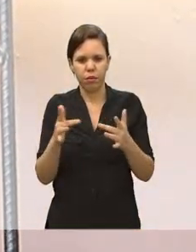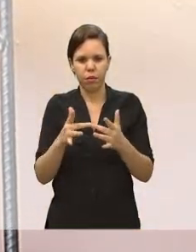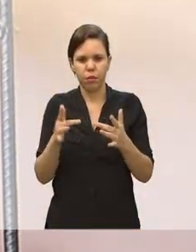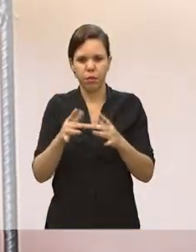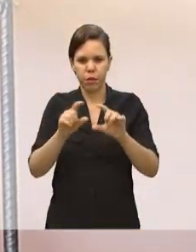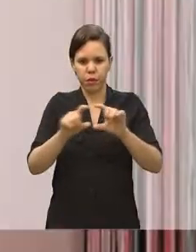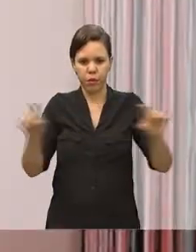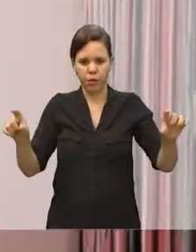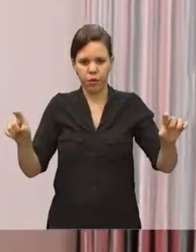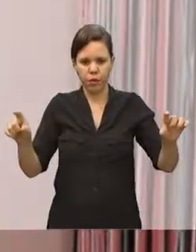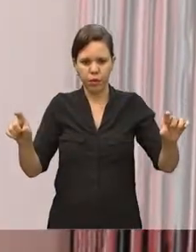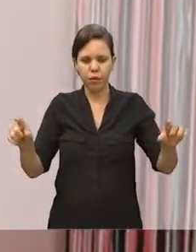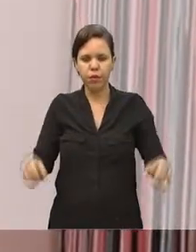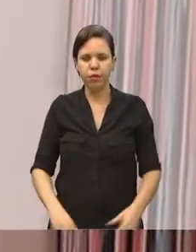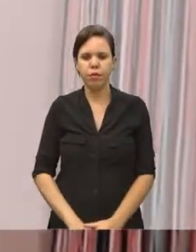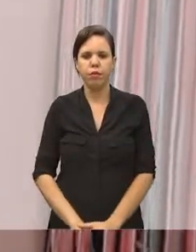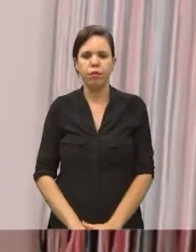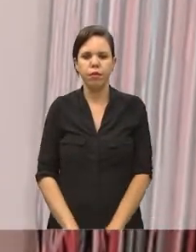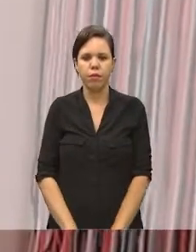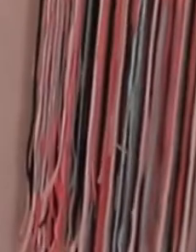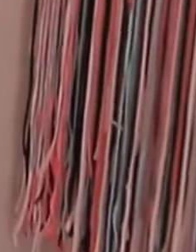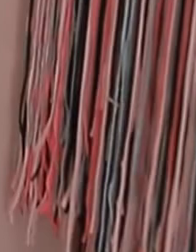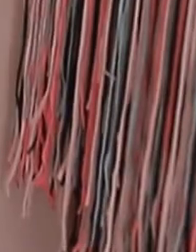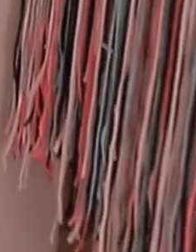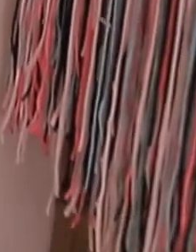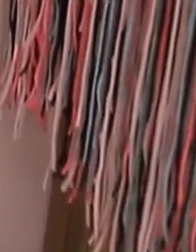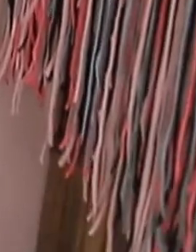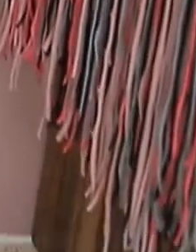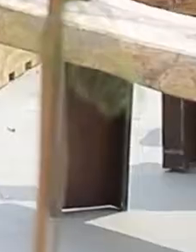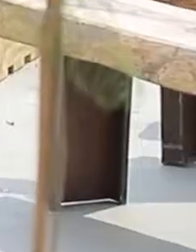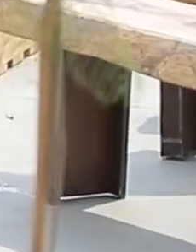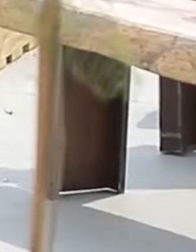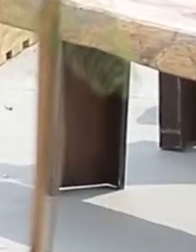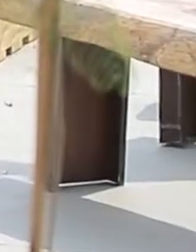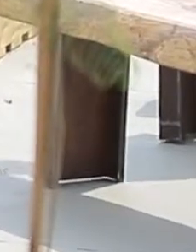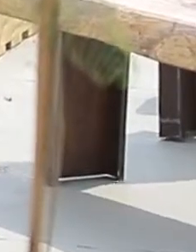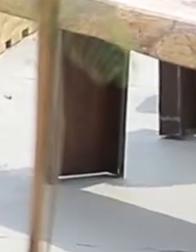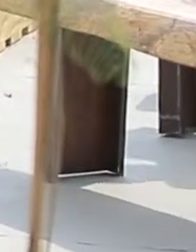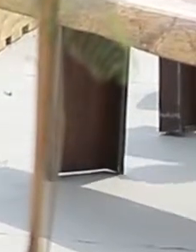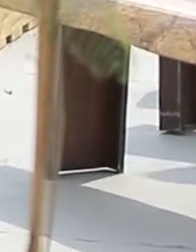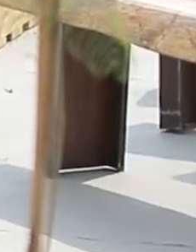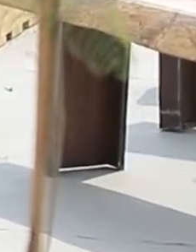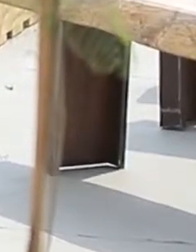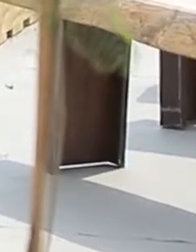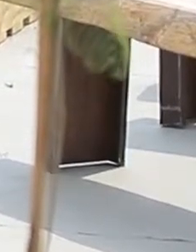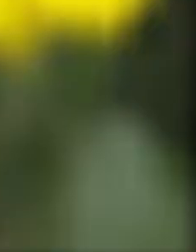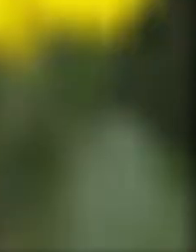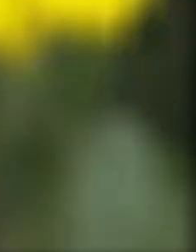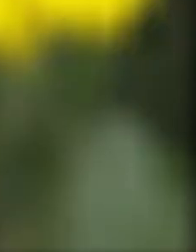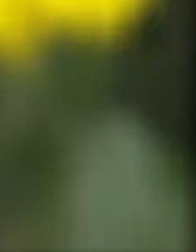WhatsApp. É o 19 97829 3776.